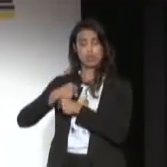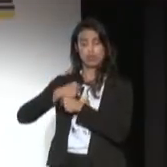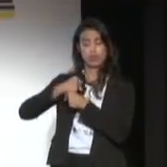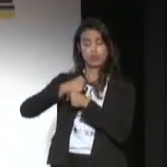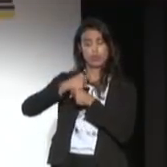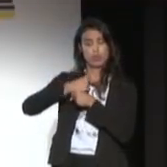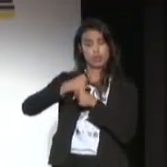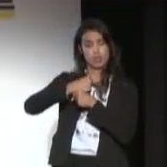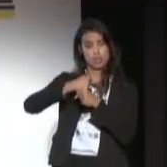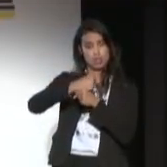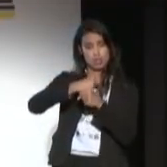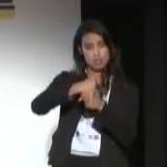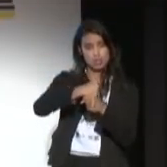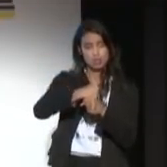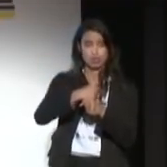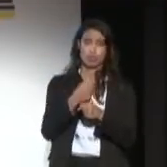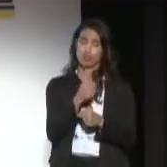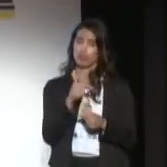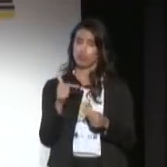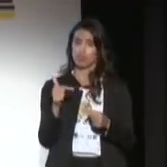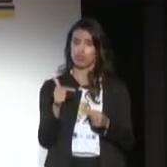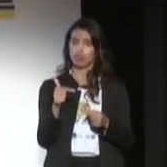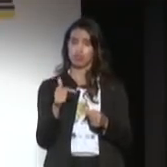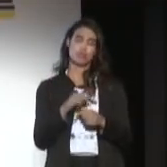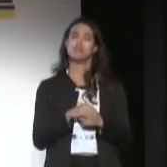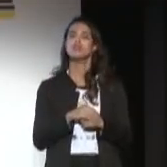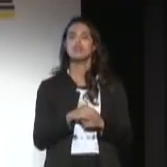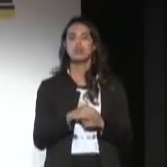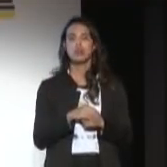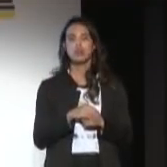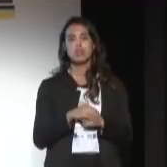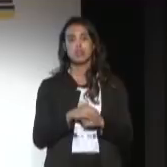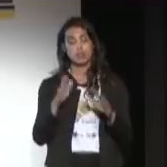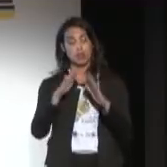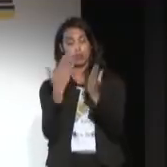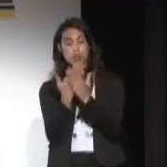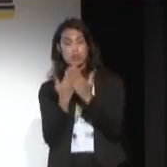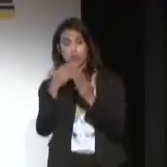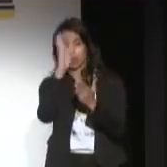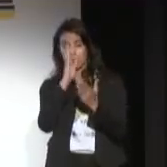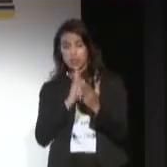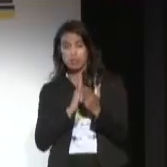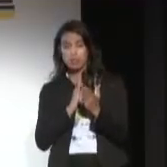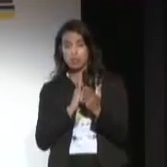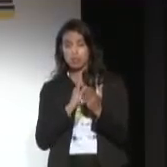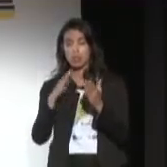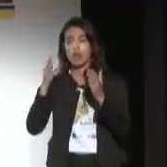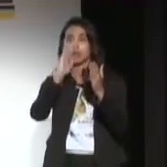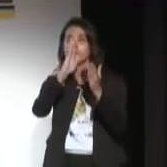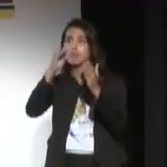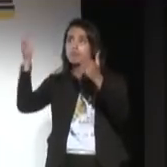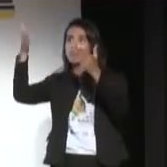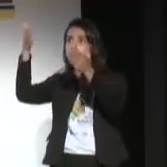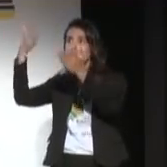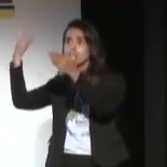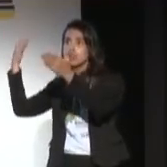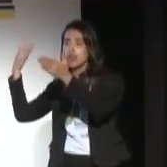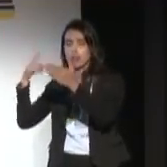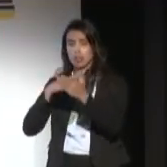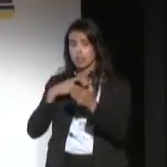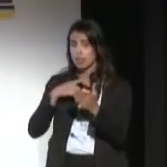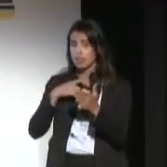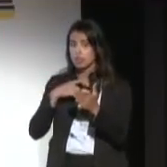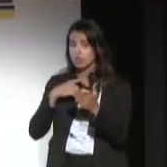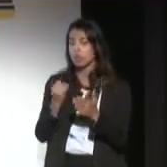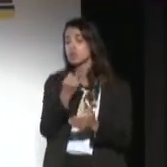o inegociável na educação. Então, quantas são as escolas brasileiras que têm biblioteca? Quantas são as escolas brasileiras que têm acesso